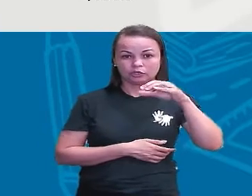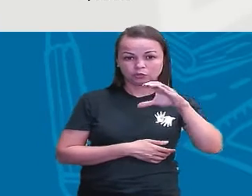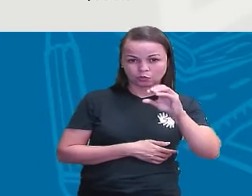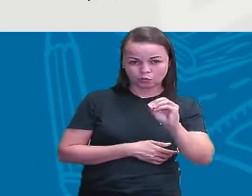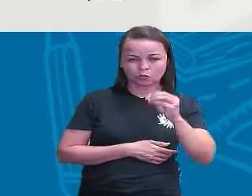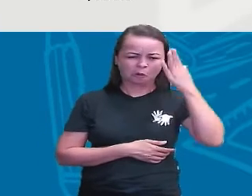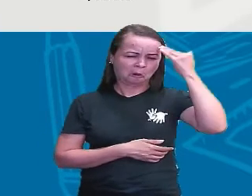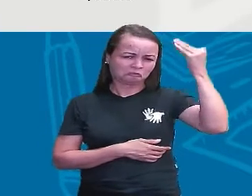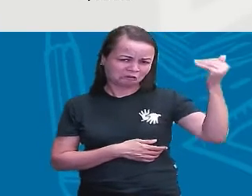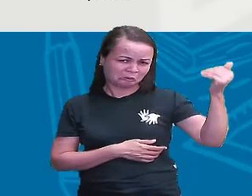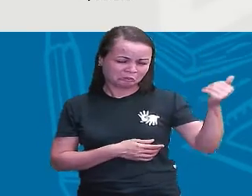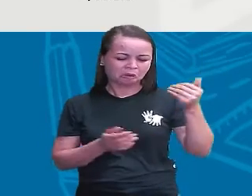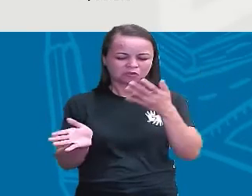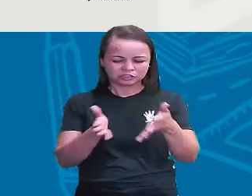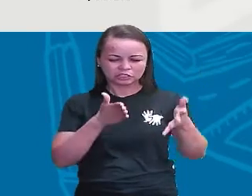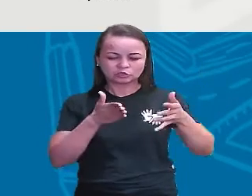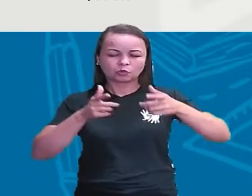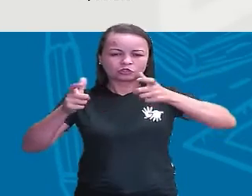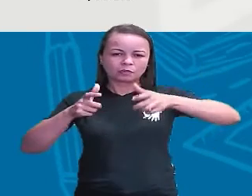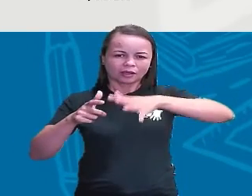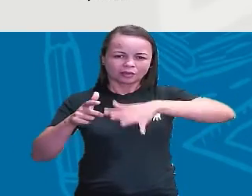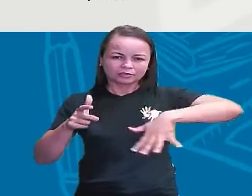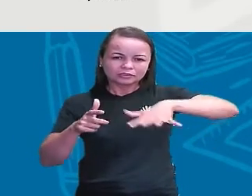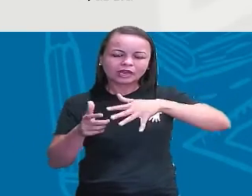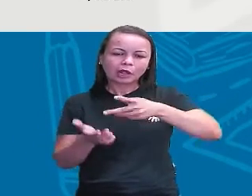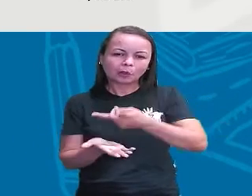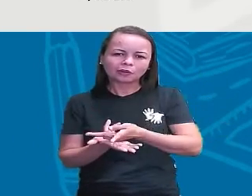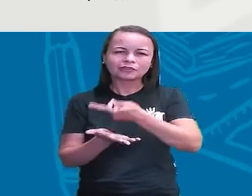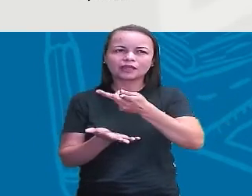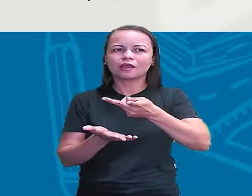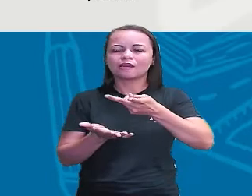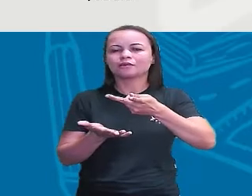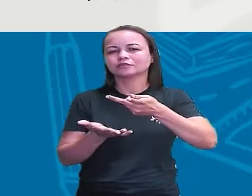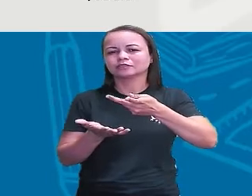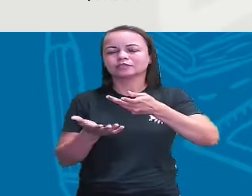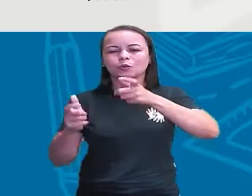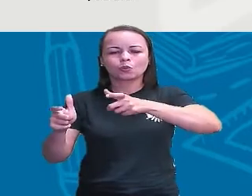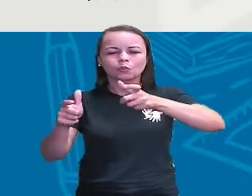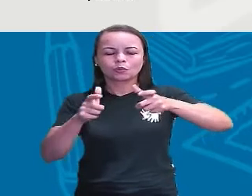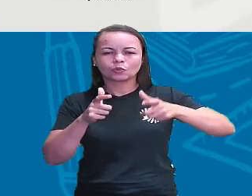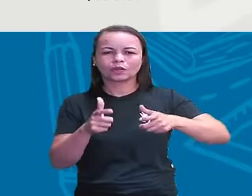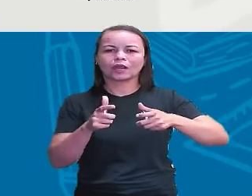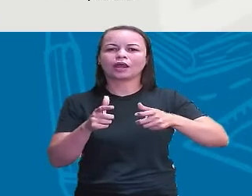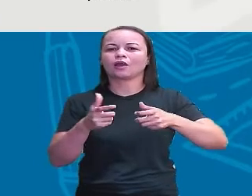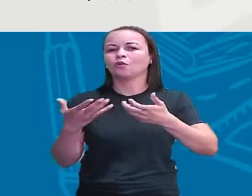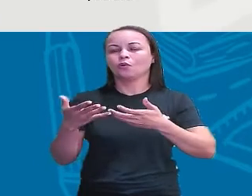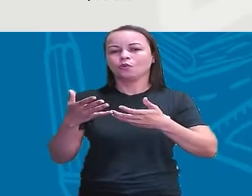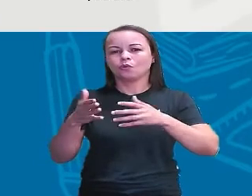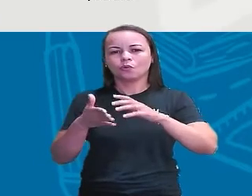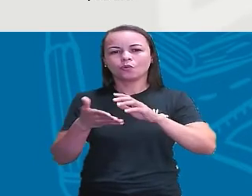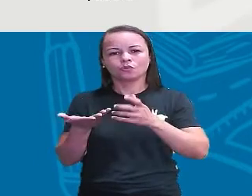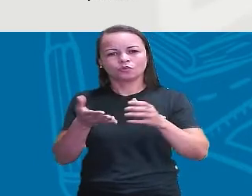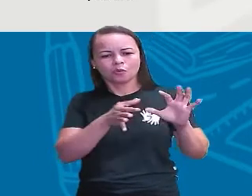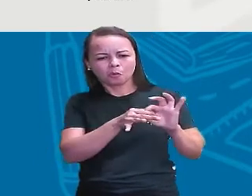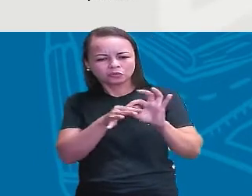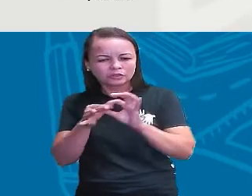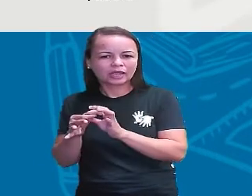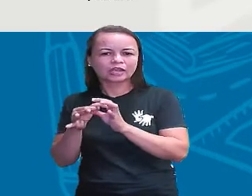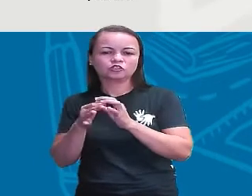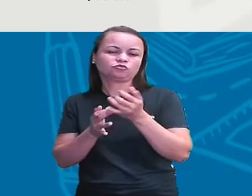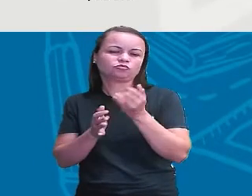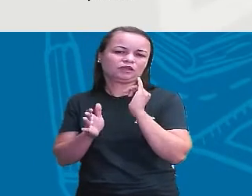o espaço onde está acontecendo, né? O lugar, o contexto ali daquela história, daquela narrativa,